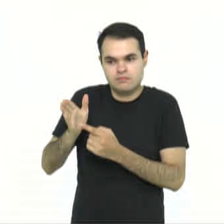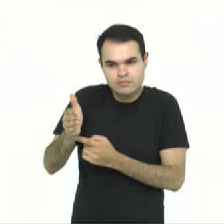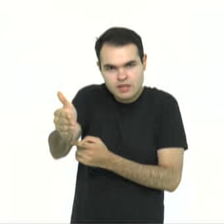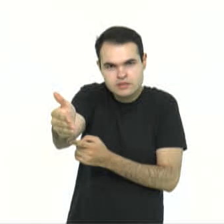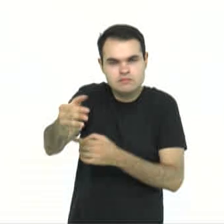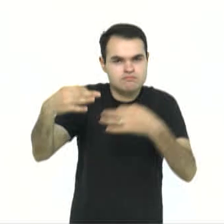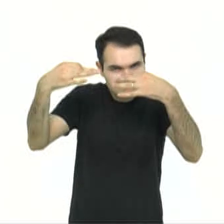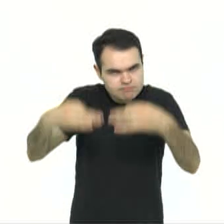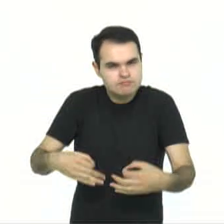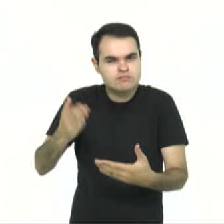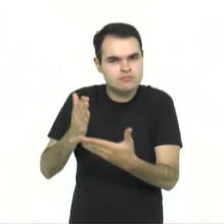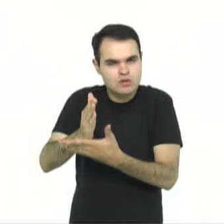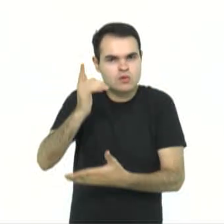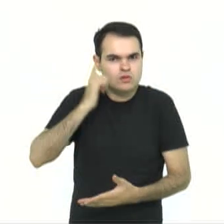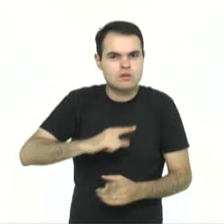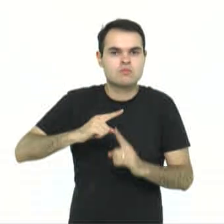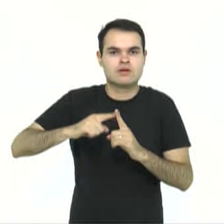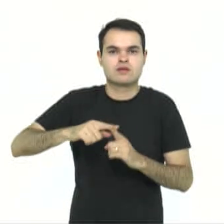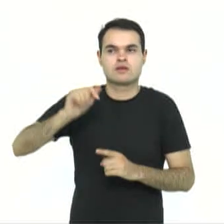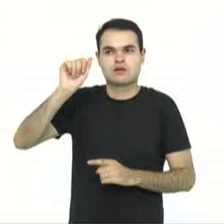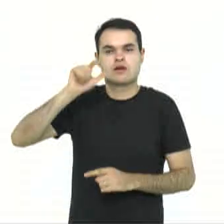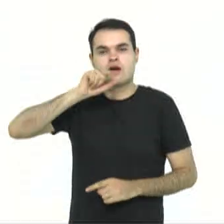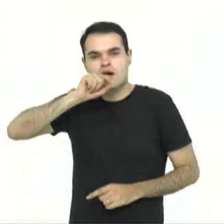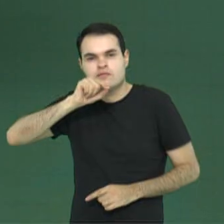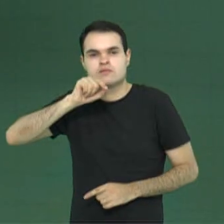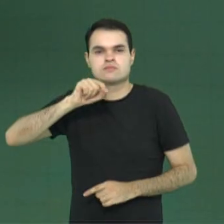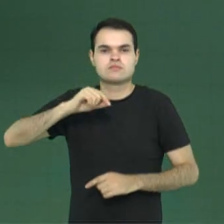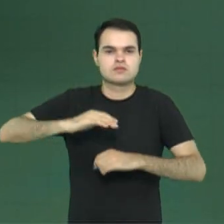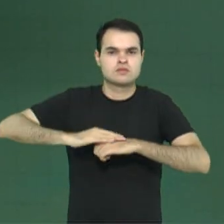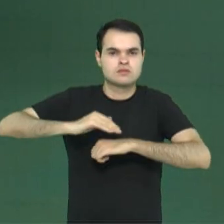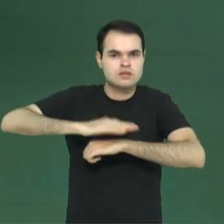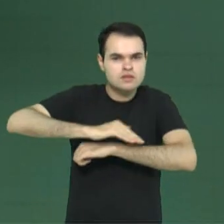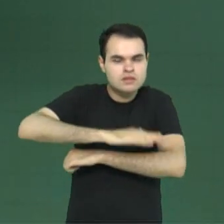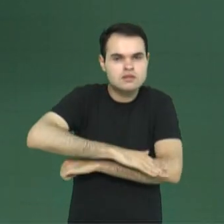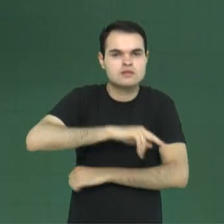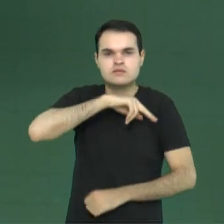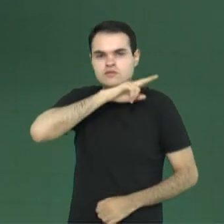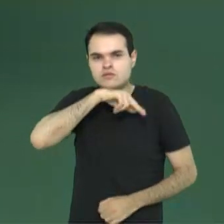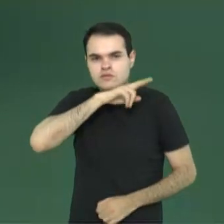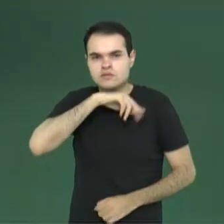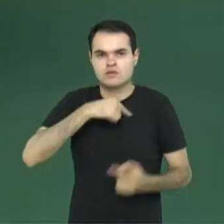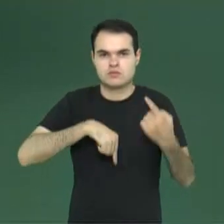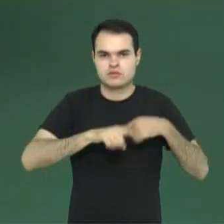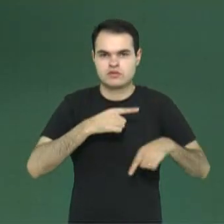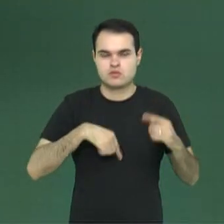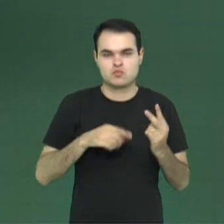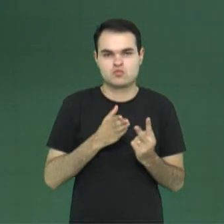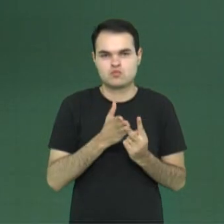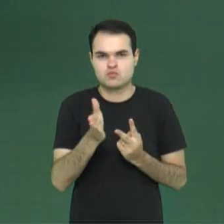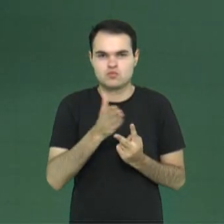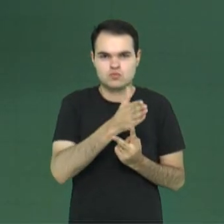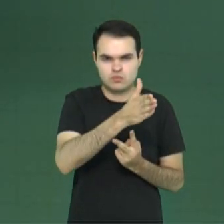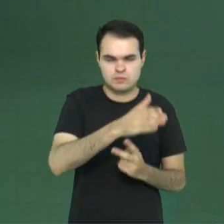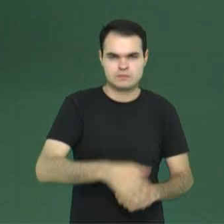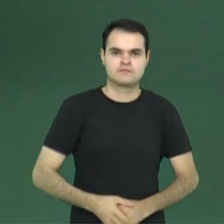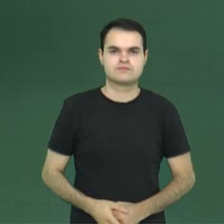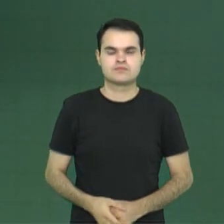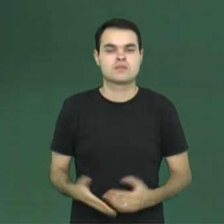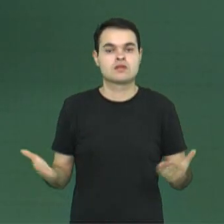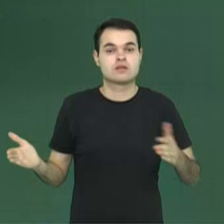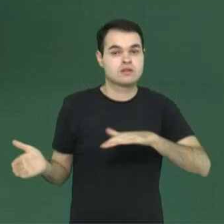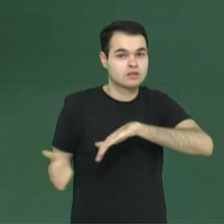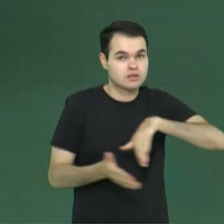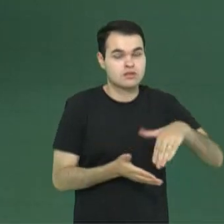acertou. Já que aves, répteis e anfíbios vão apresentar, por exemplo, uma circulação dupla. E agora nós vamos falar um pouquinho